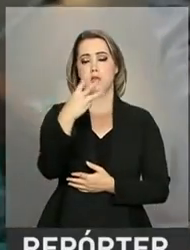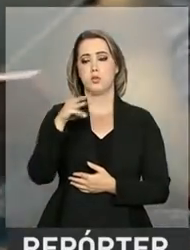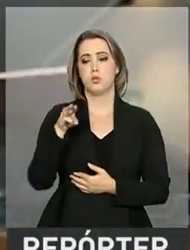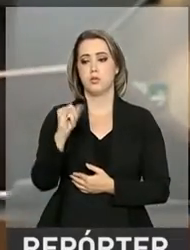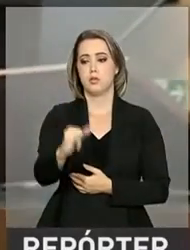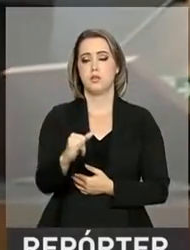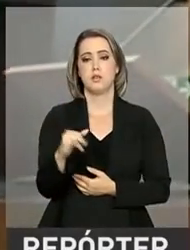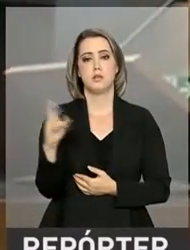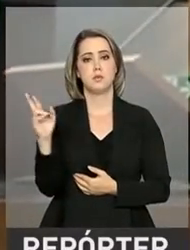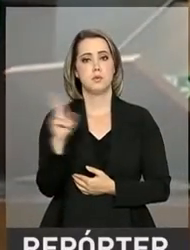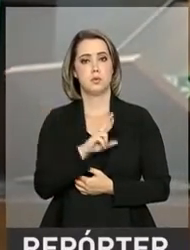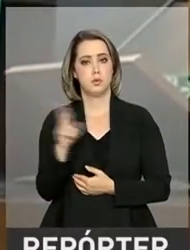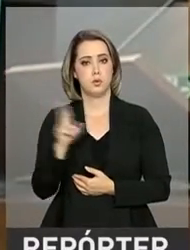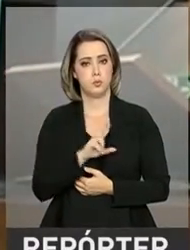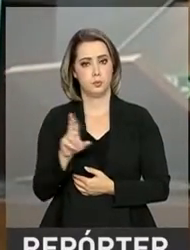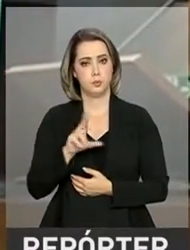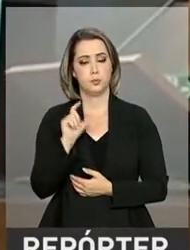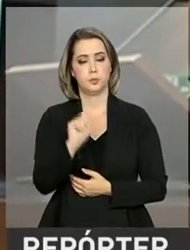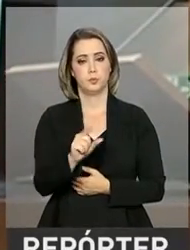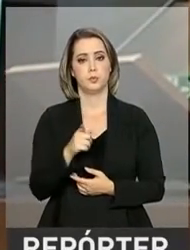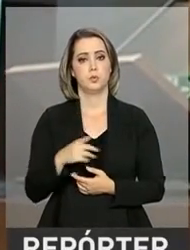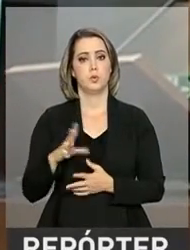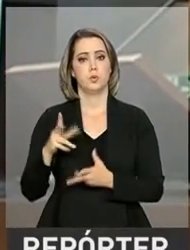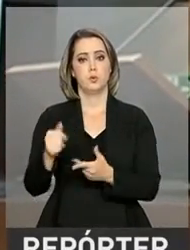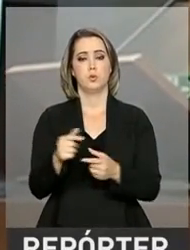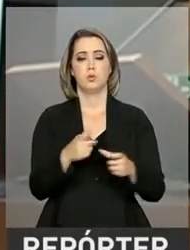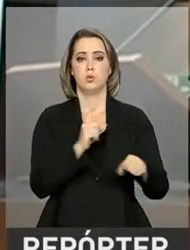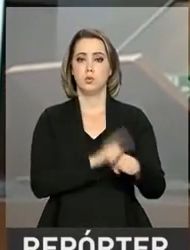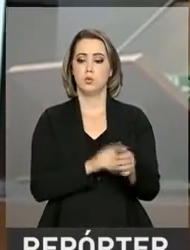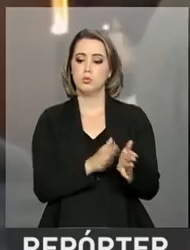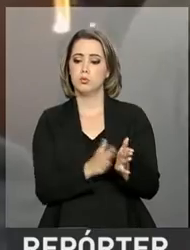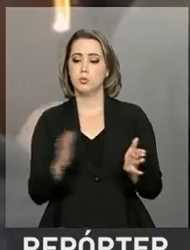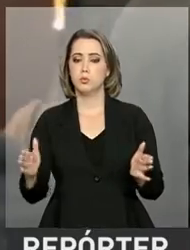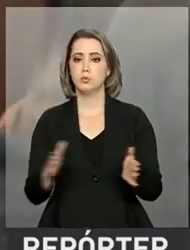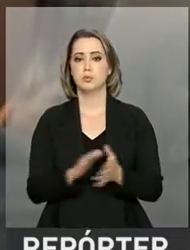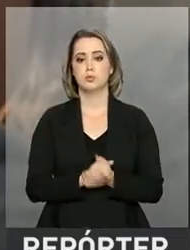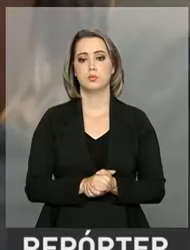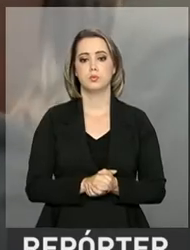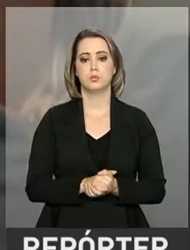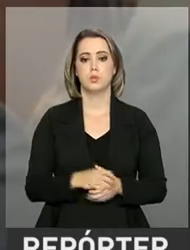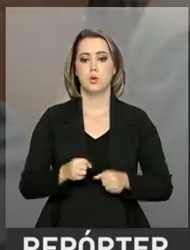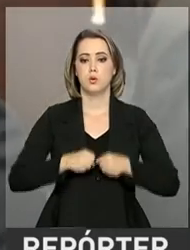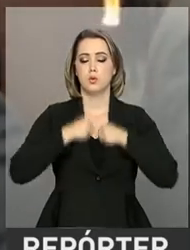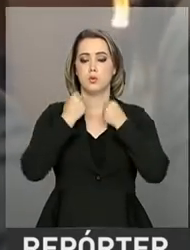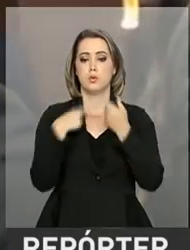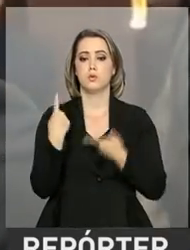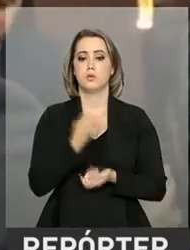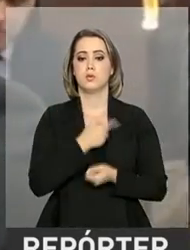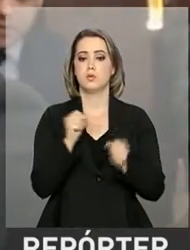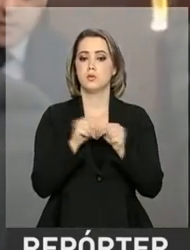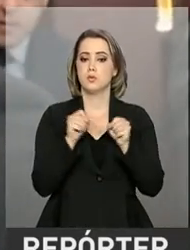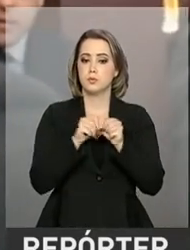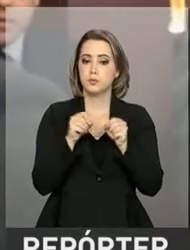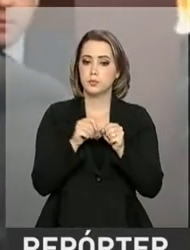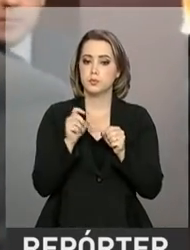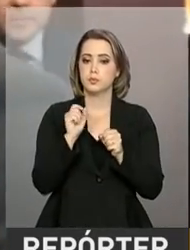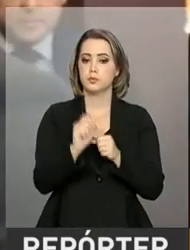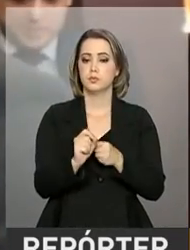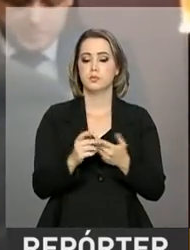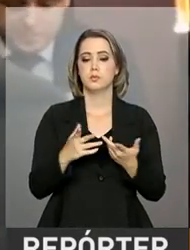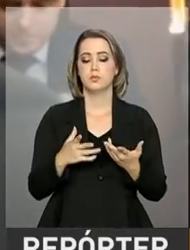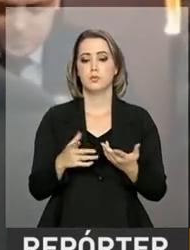e 700 milhões de reais em todo o período da concessão rosso não fazer o